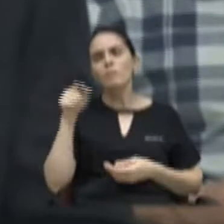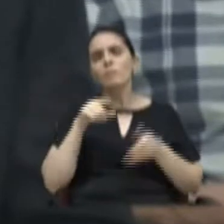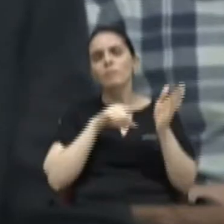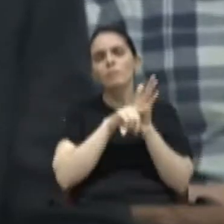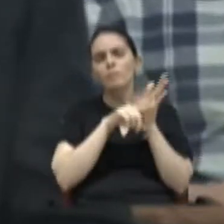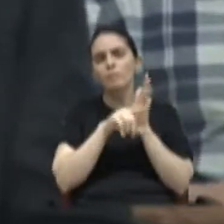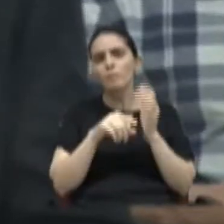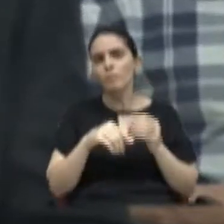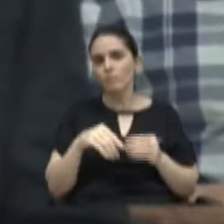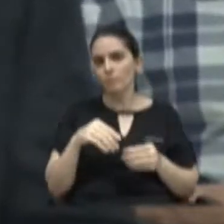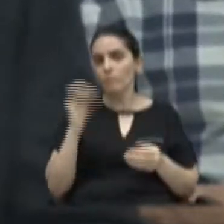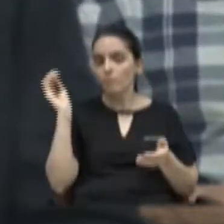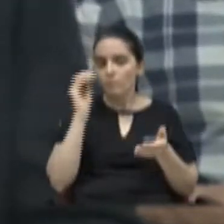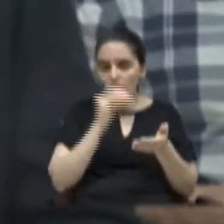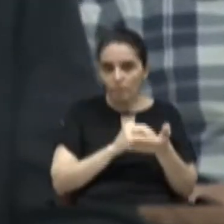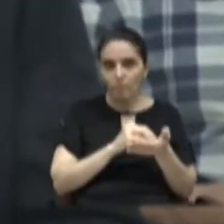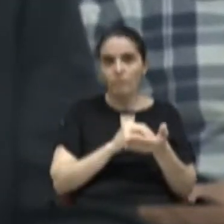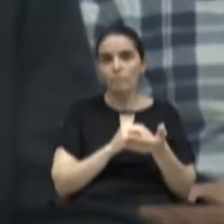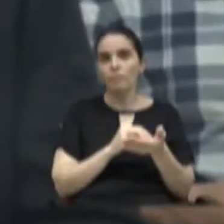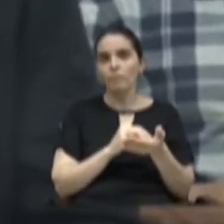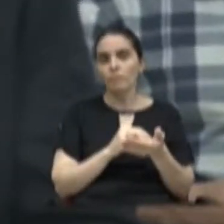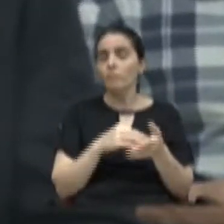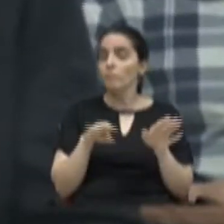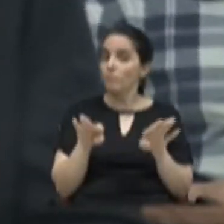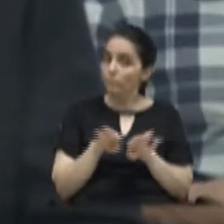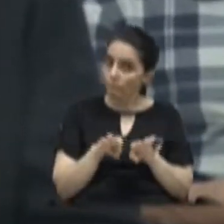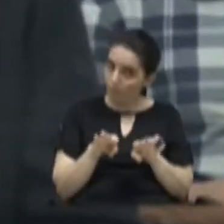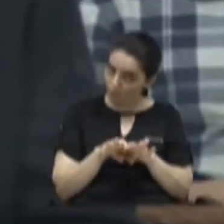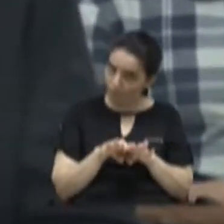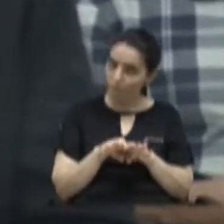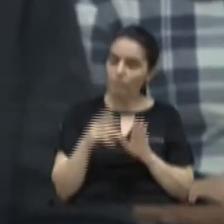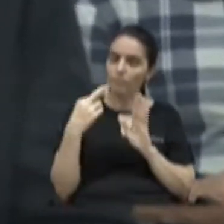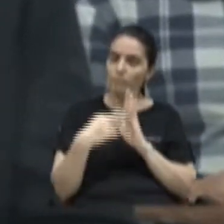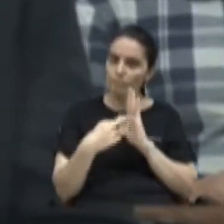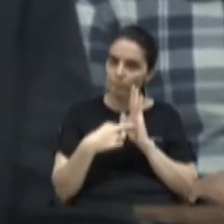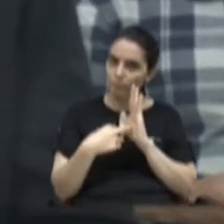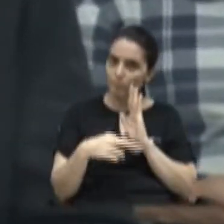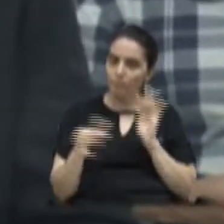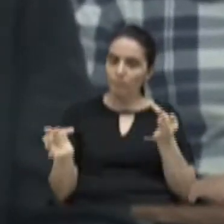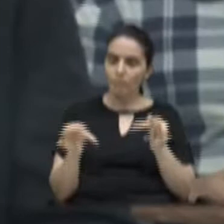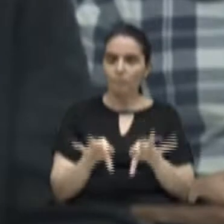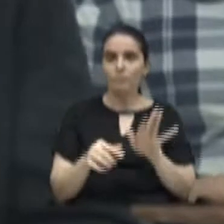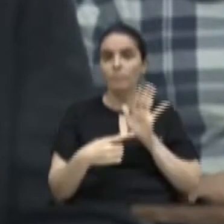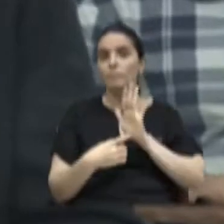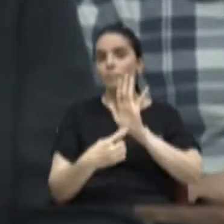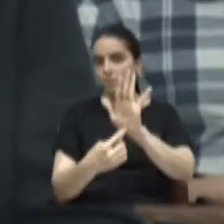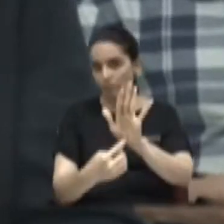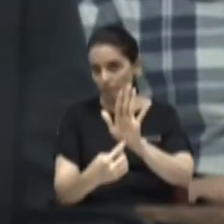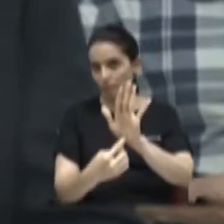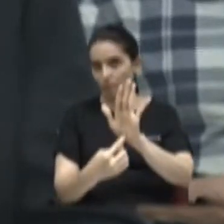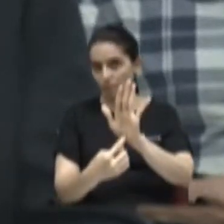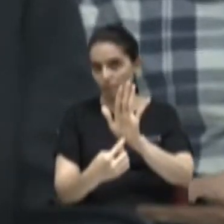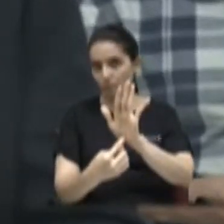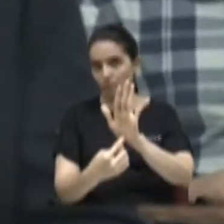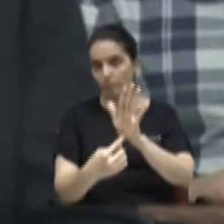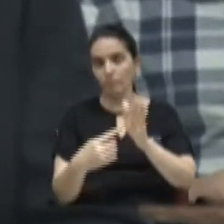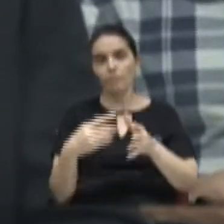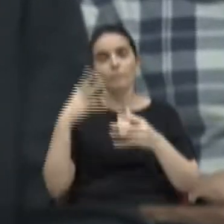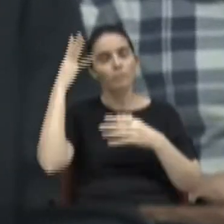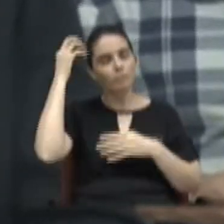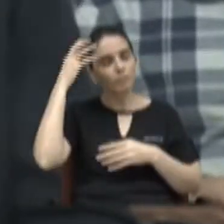seja acrescentado também no nosso relatório final que nós iremos apresentar. Vereador